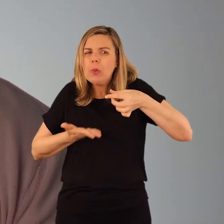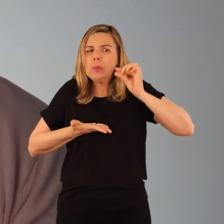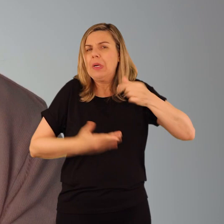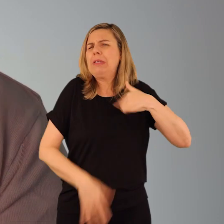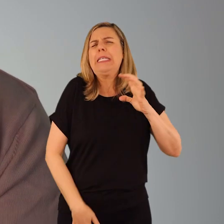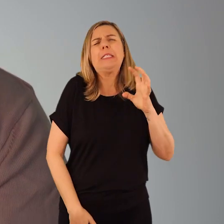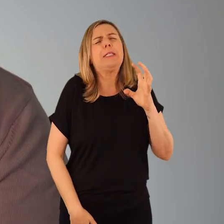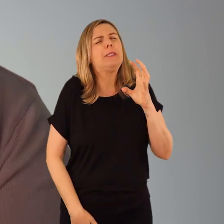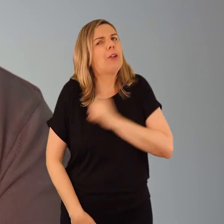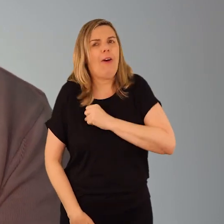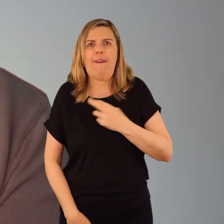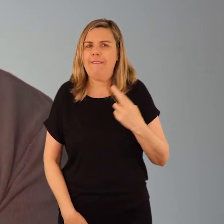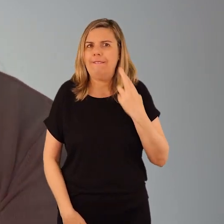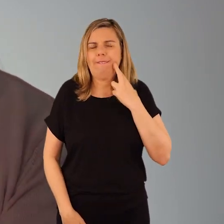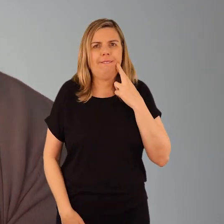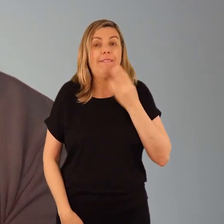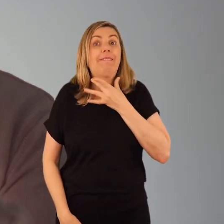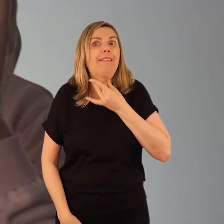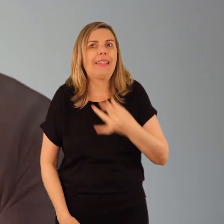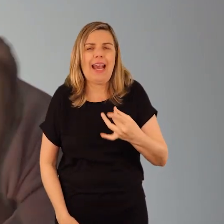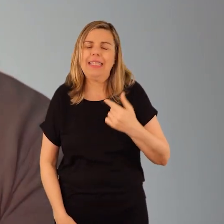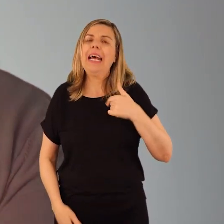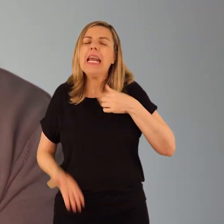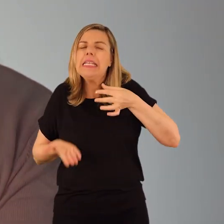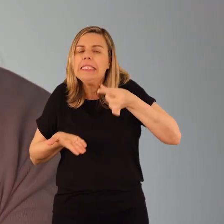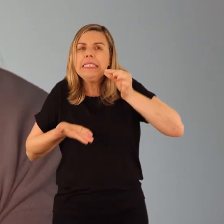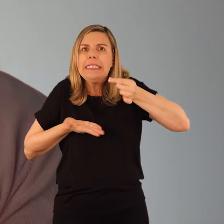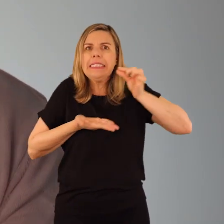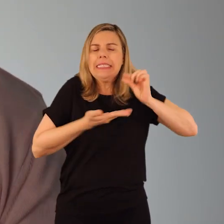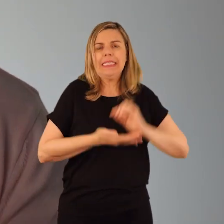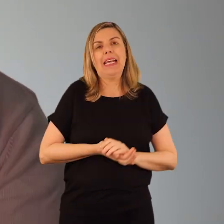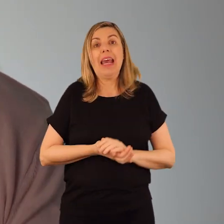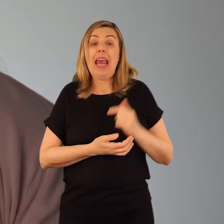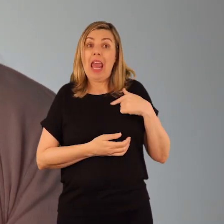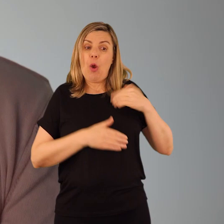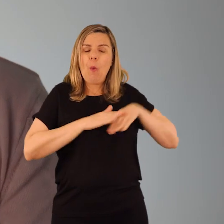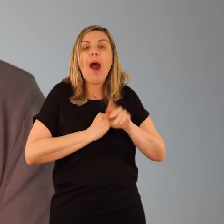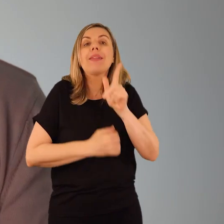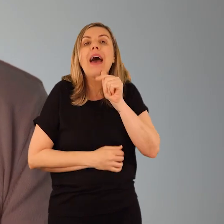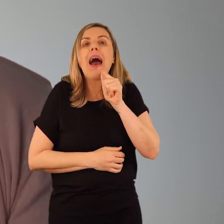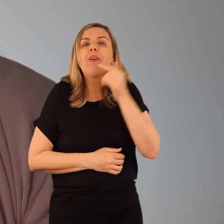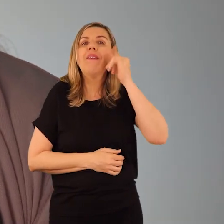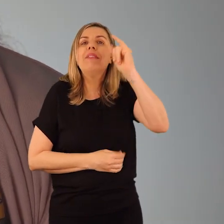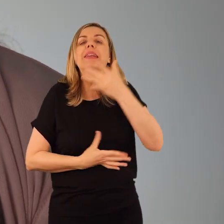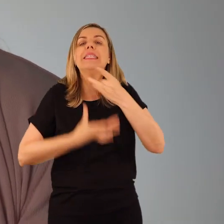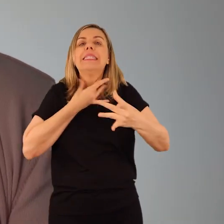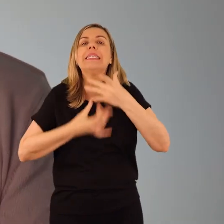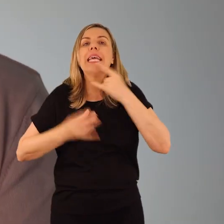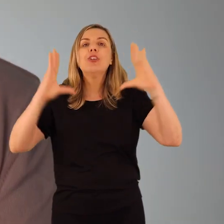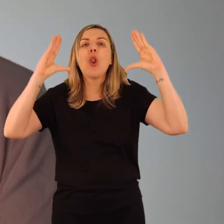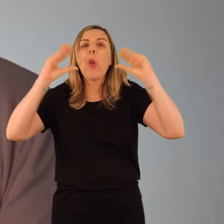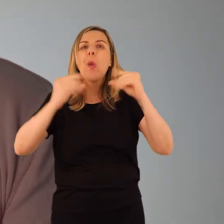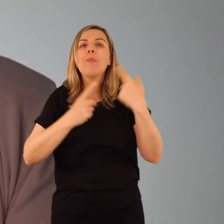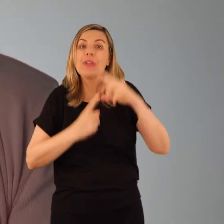Adoro refrigerante, sabe? Aí eu só podia tomar os golinhos que sobrava lá. Aí eu botava água, guardava embaixo da minha cama para não sentir sede. De noite,